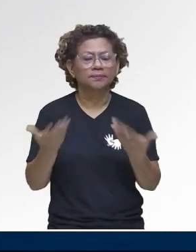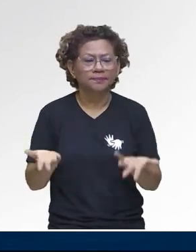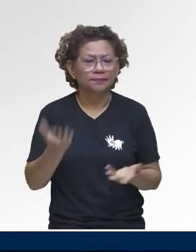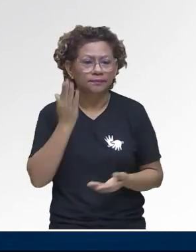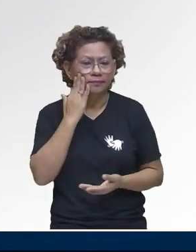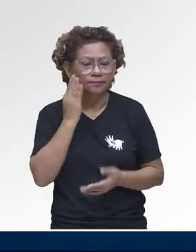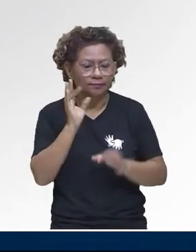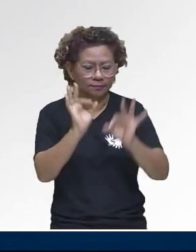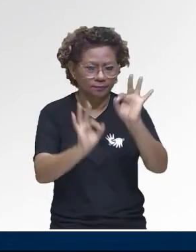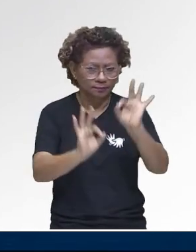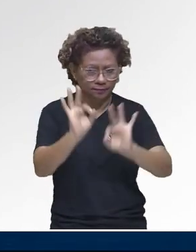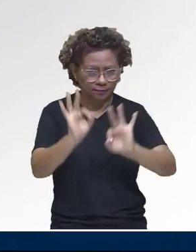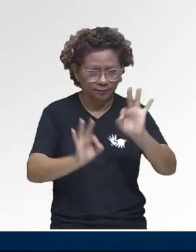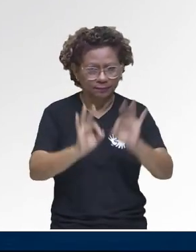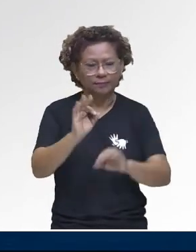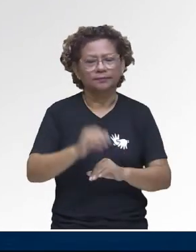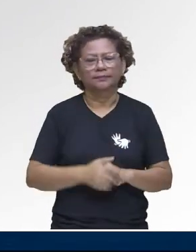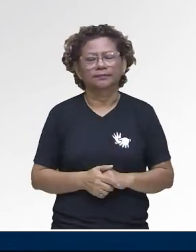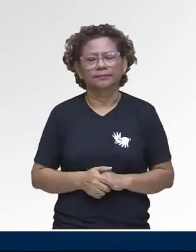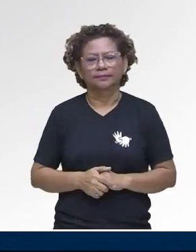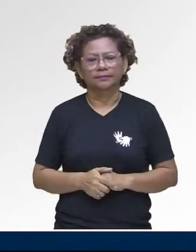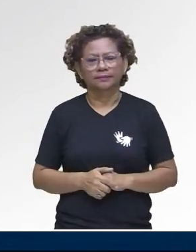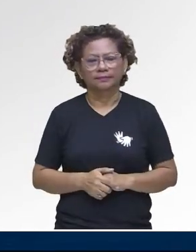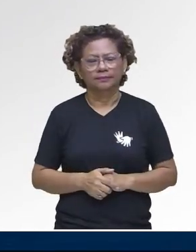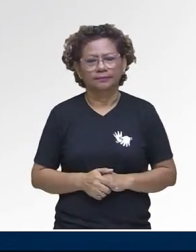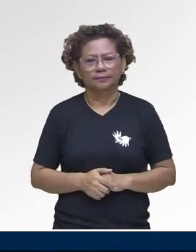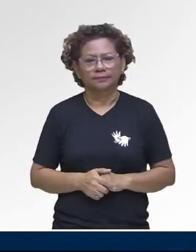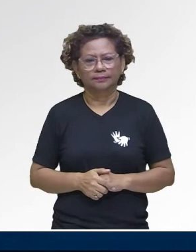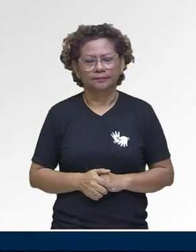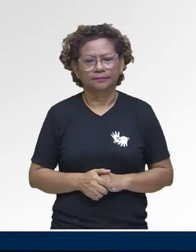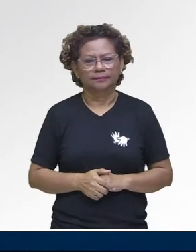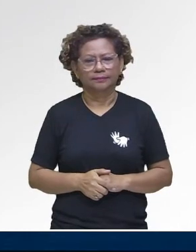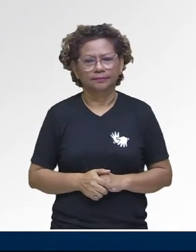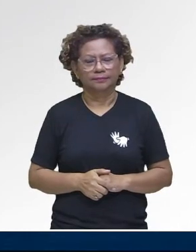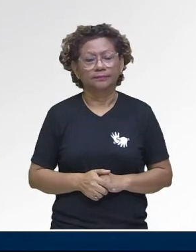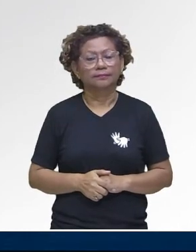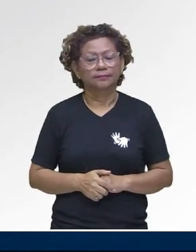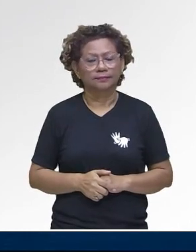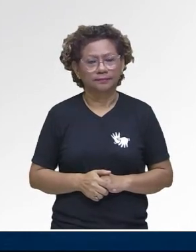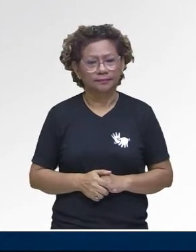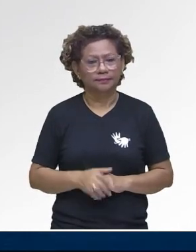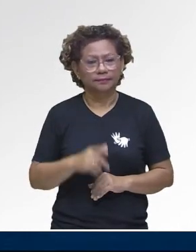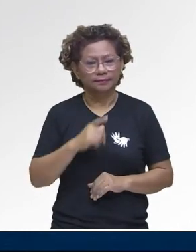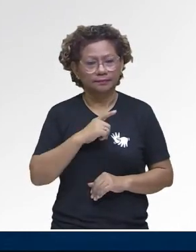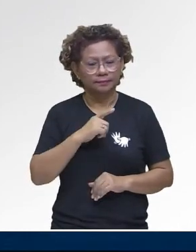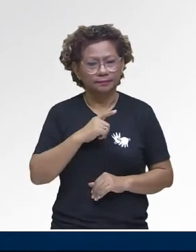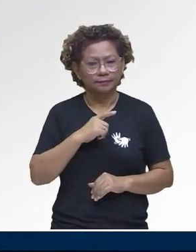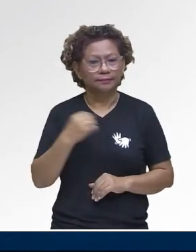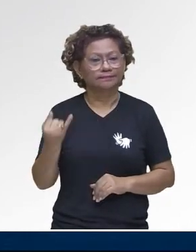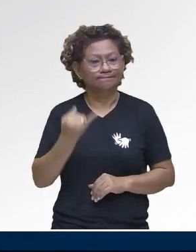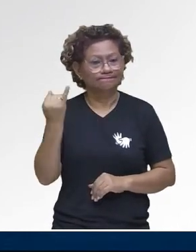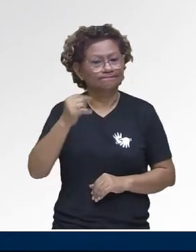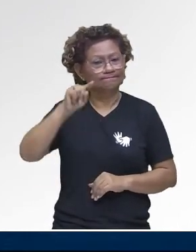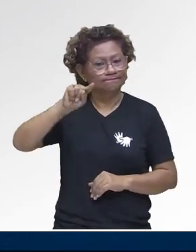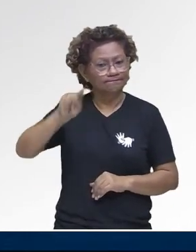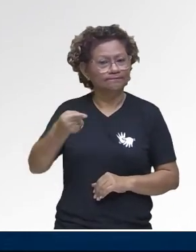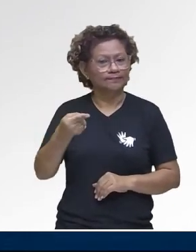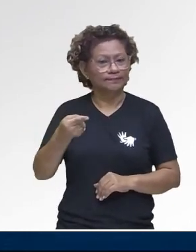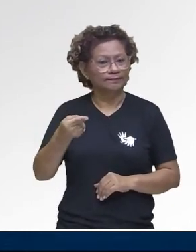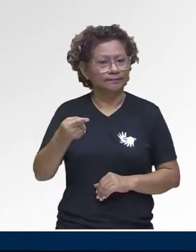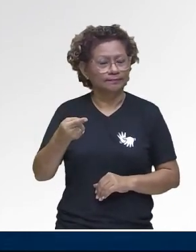só, R$100, né? Um valor inteiro. Lembrando, então, que a vírgula estabelece a parte